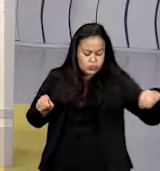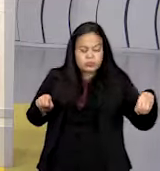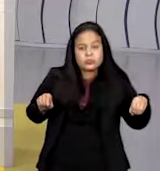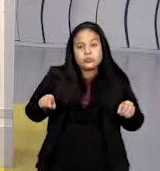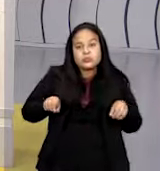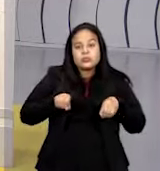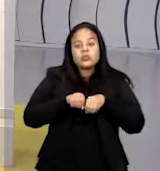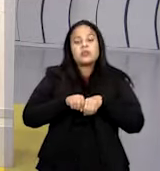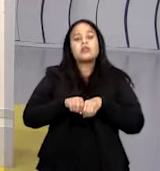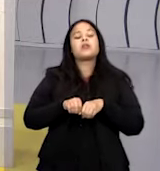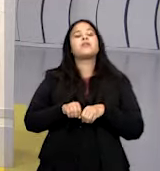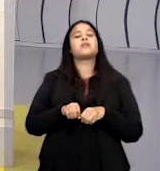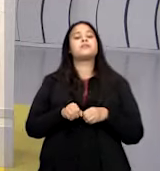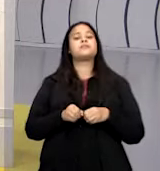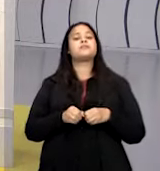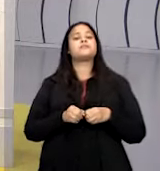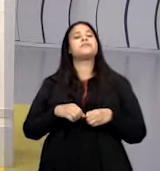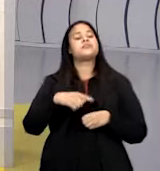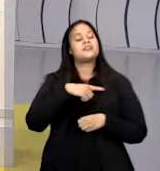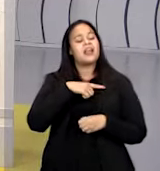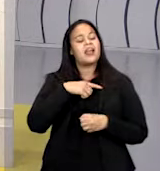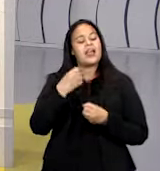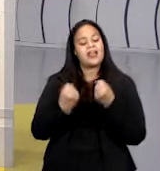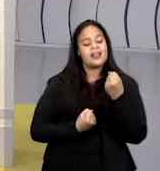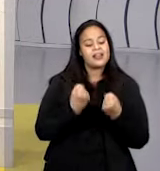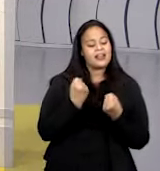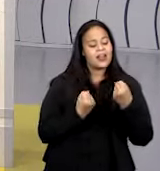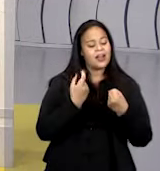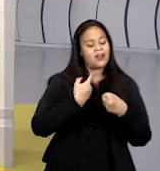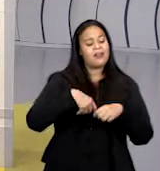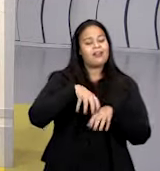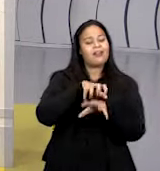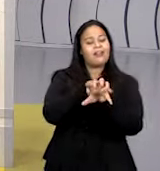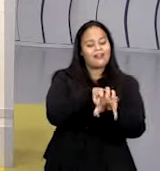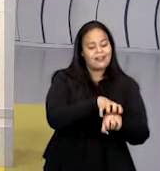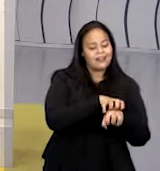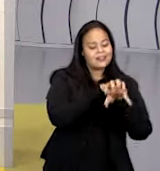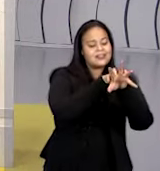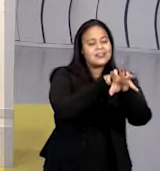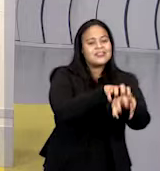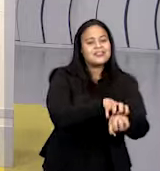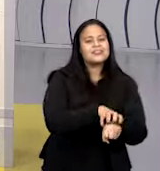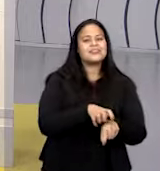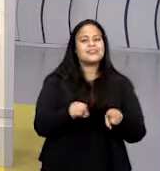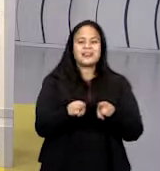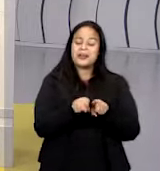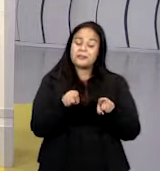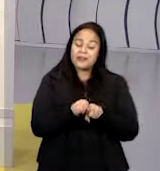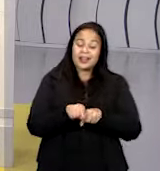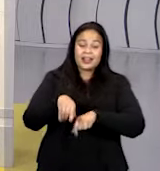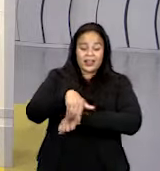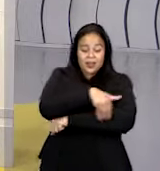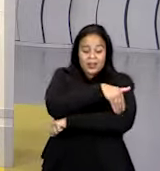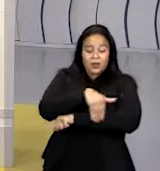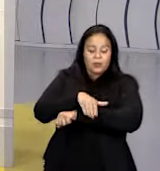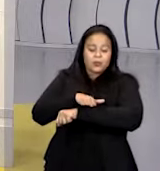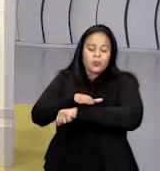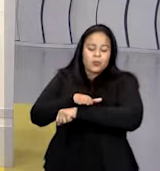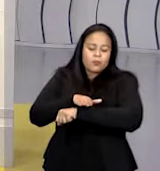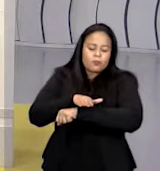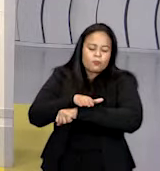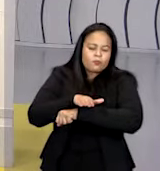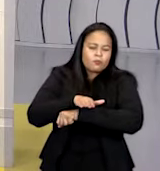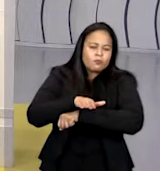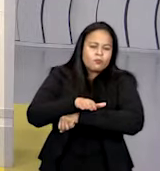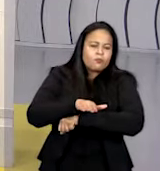lá no campo. A estrada do campo não é pavimentada, mas ela é bem marcada